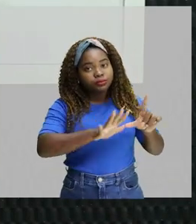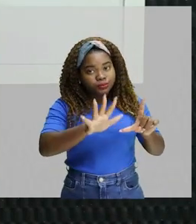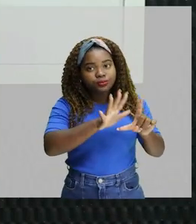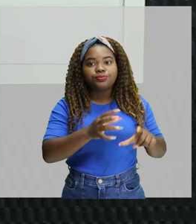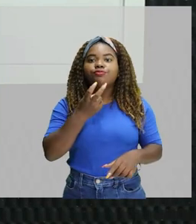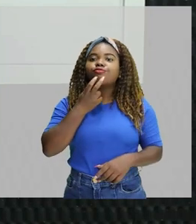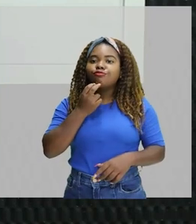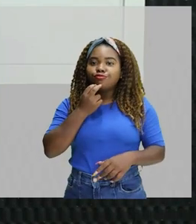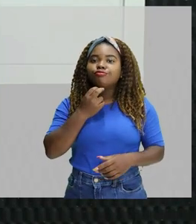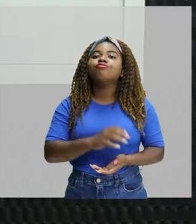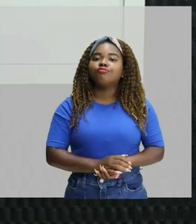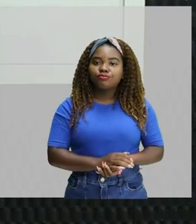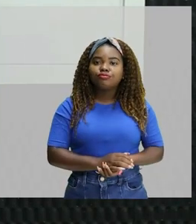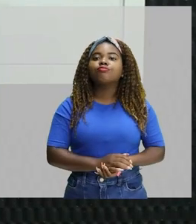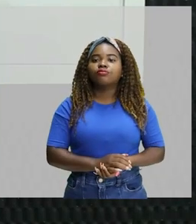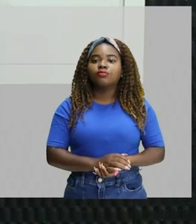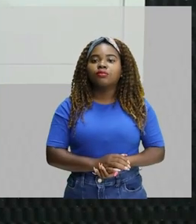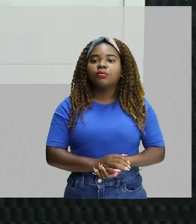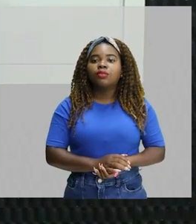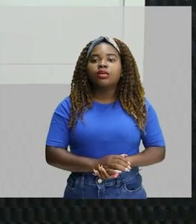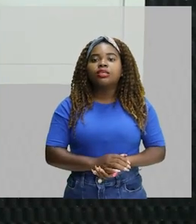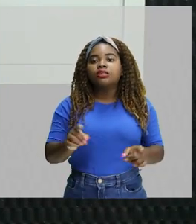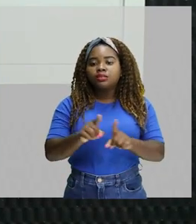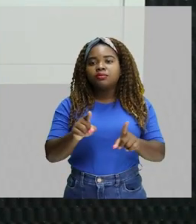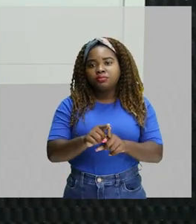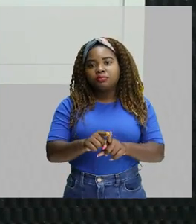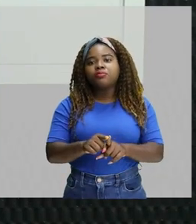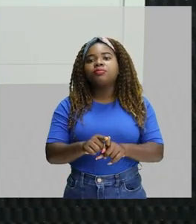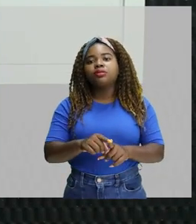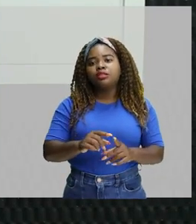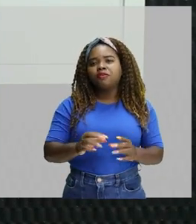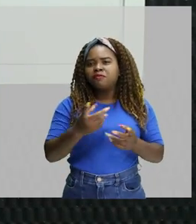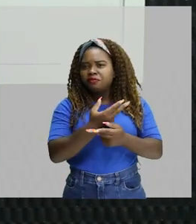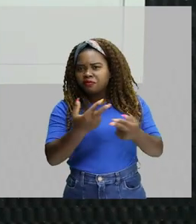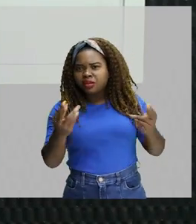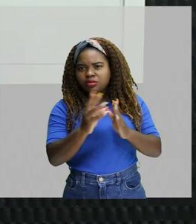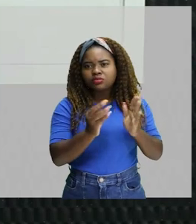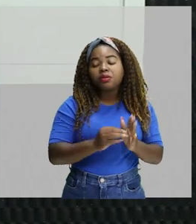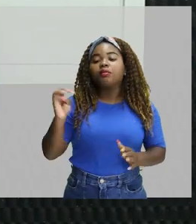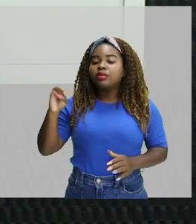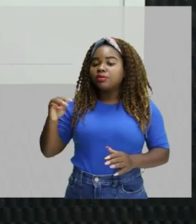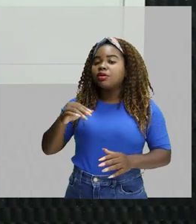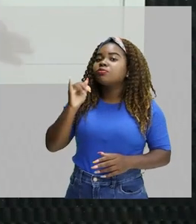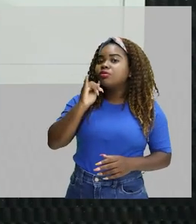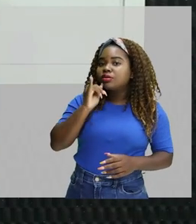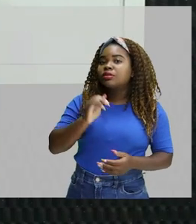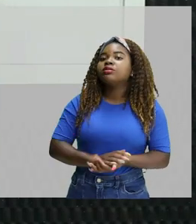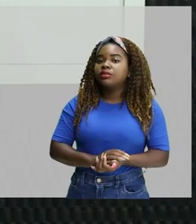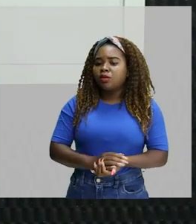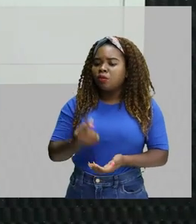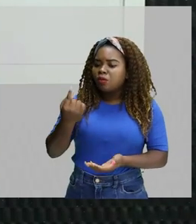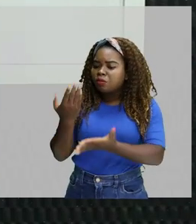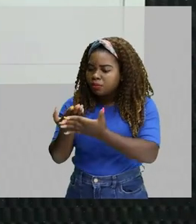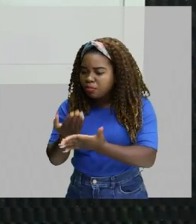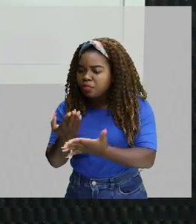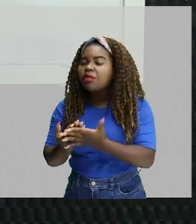Para que você fique atualizado e possa assistir as outras aulas com mais tranquilidade que aula de matemática uma aula eu precisa da outra né então